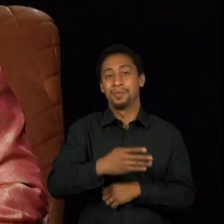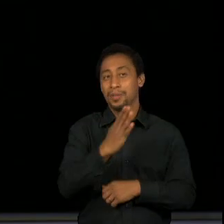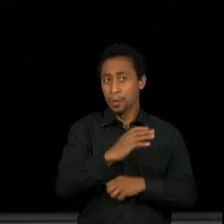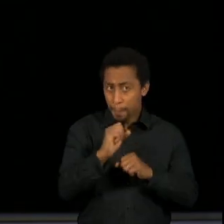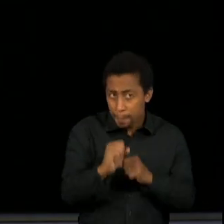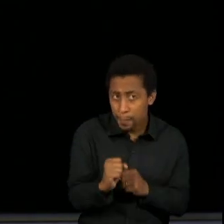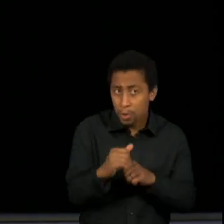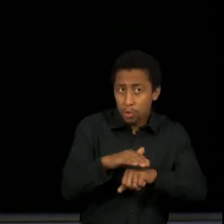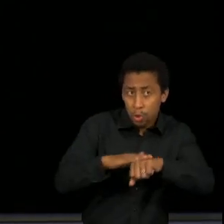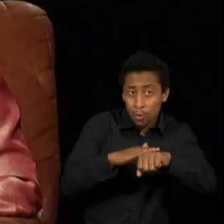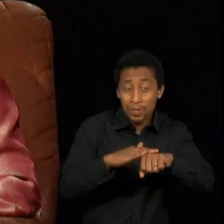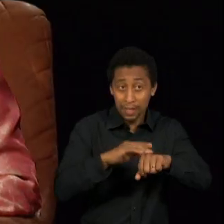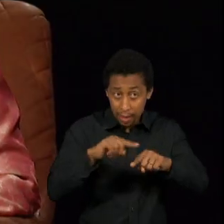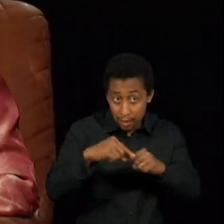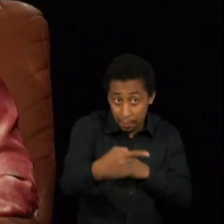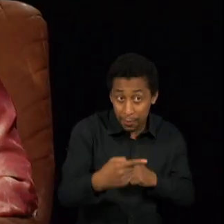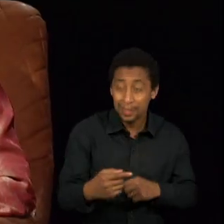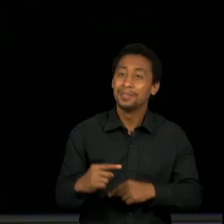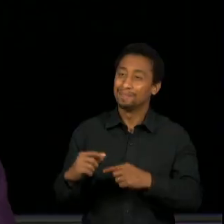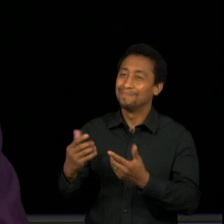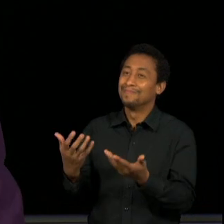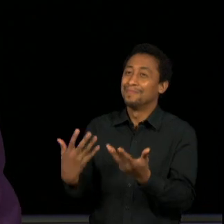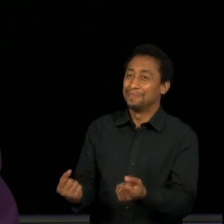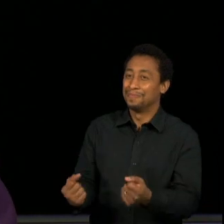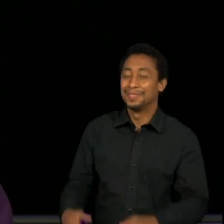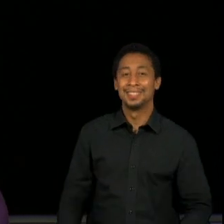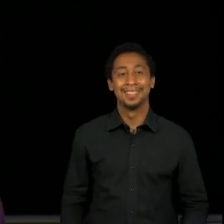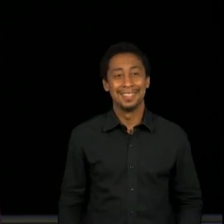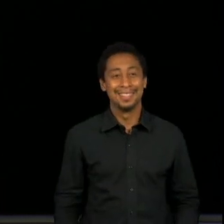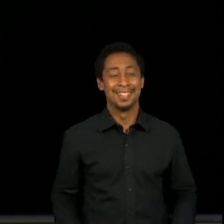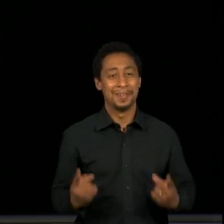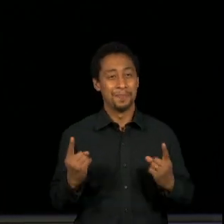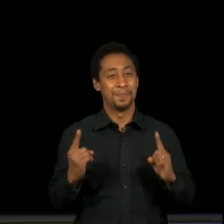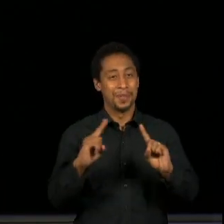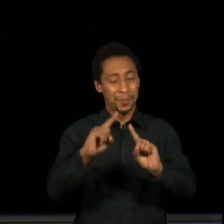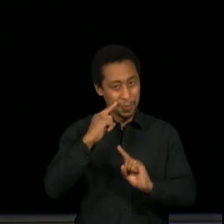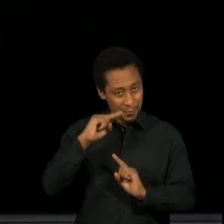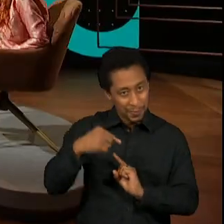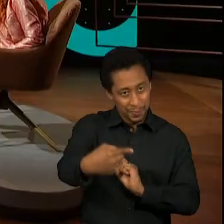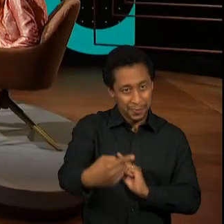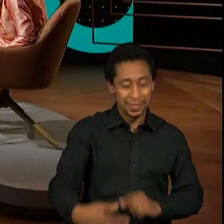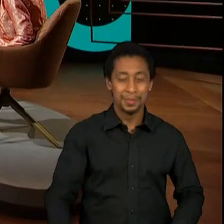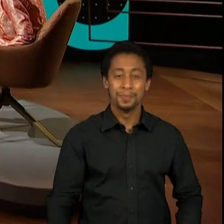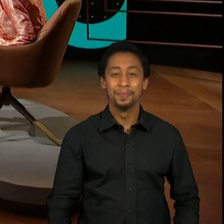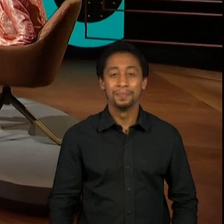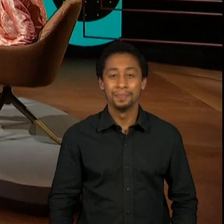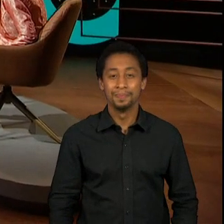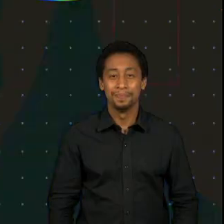sobre isso no próximo bloco? Vamos. Vamos lá. Voltamos já já com o Persona.